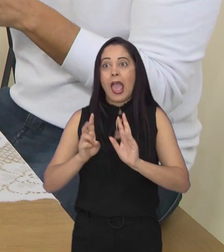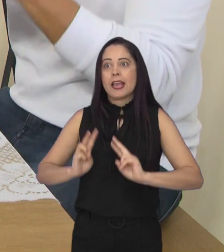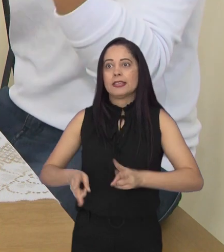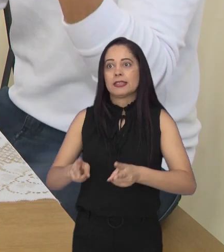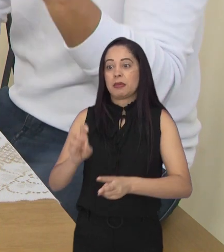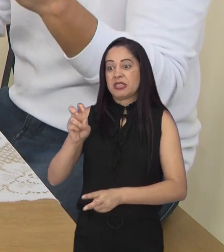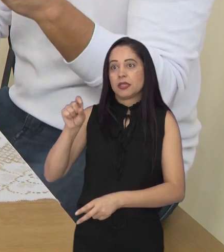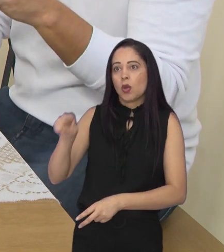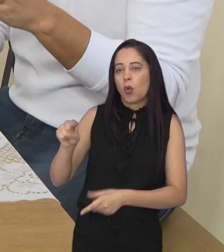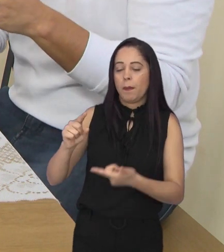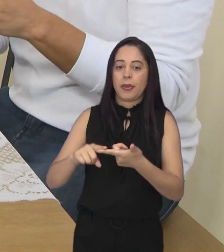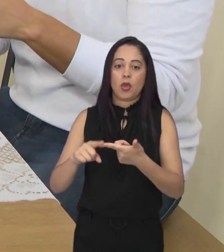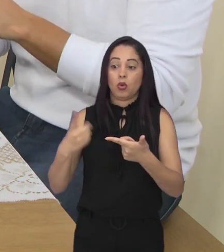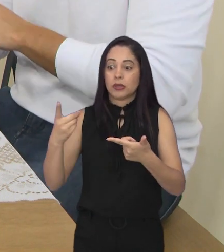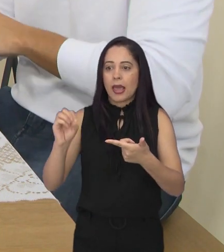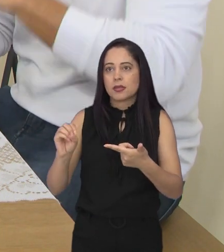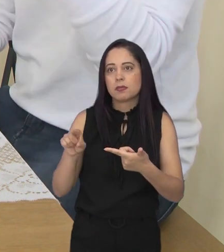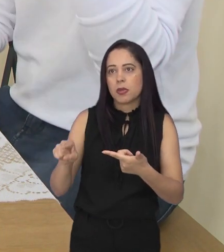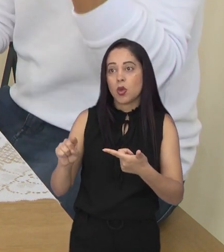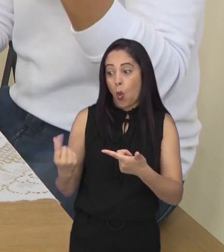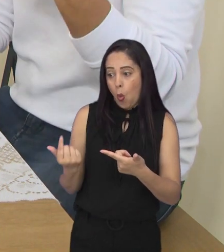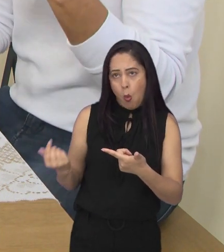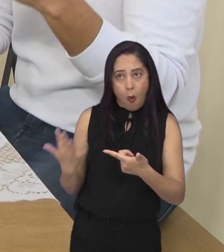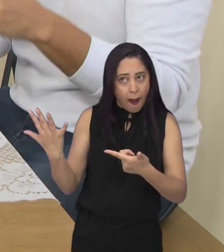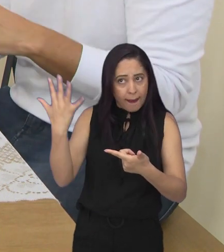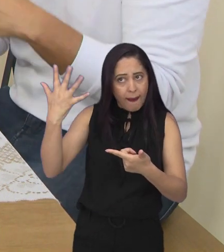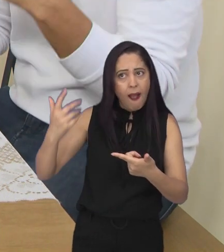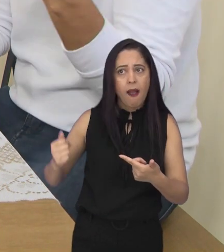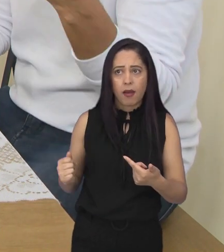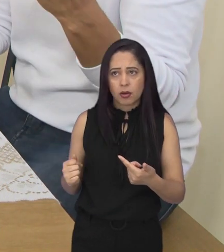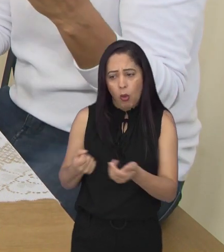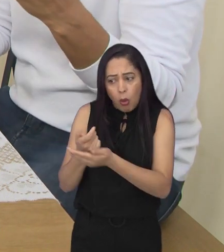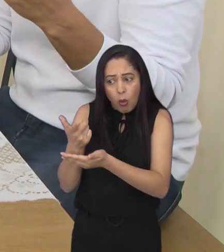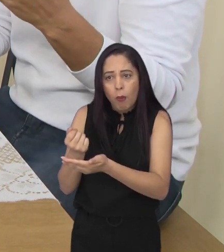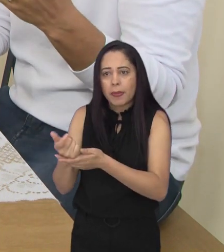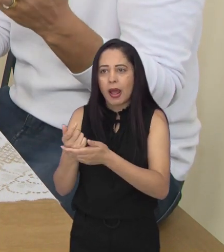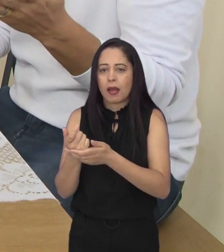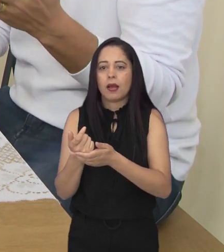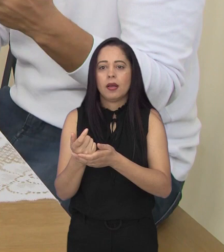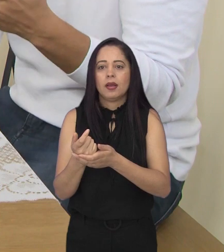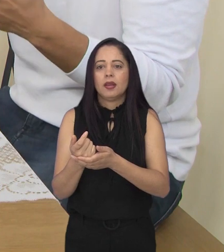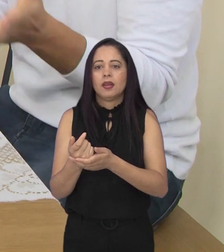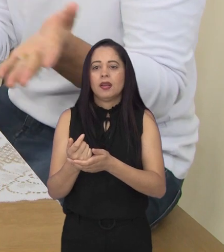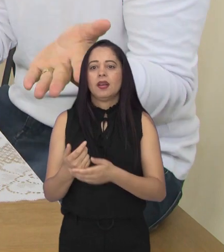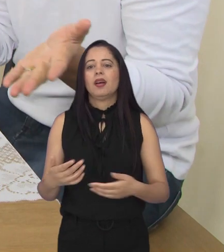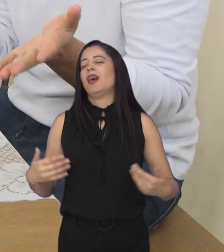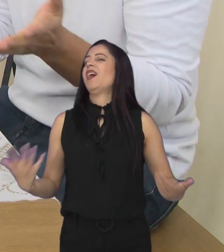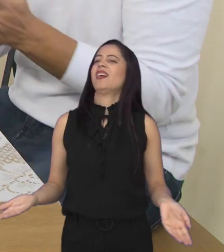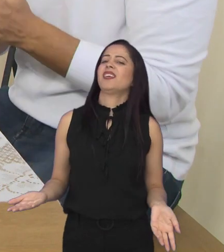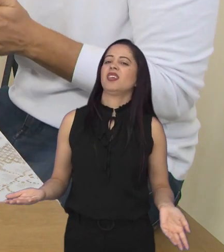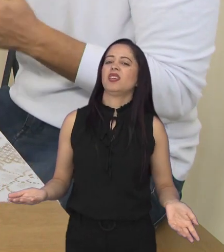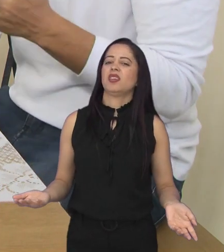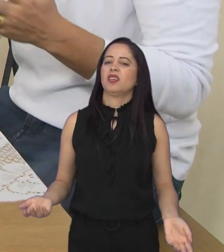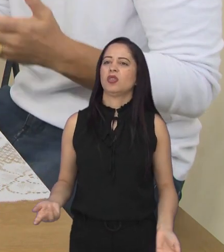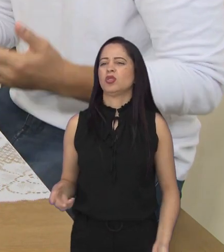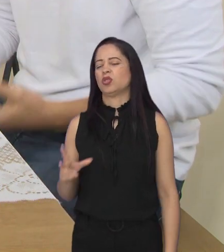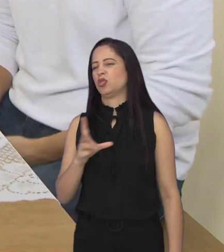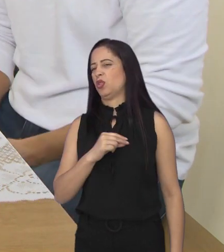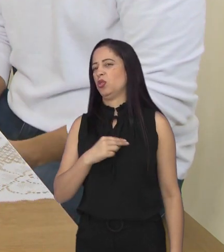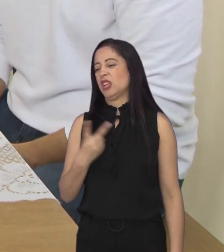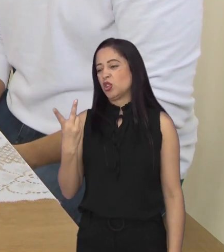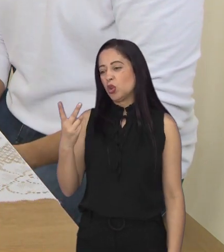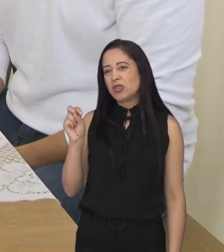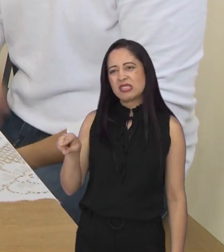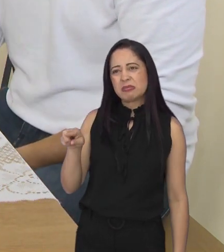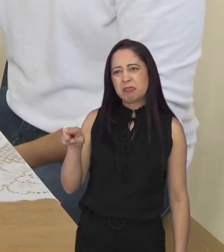5 mil, 10 mil tags, aí o valor era, tipo, surreal. 2 mil reais de tag. Eu falava, se não der certo a tag, velho, joguei 2 pau